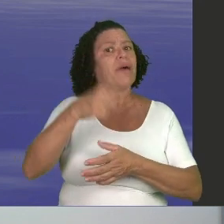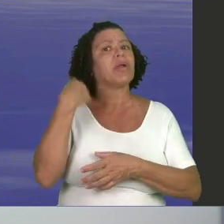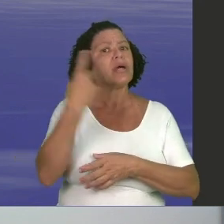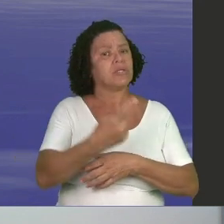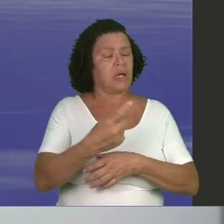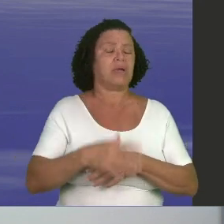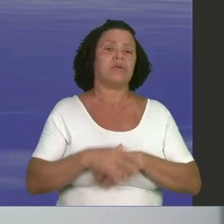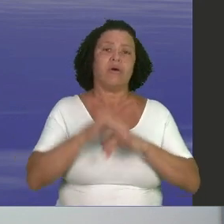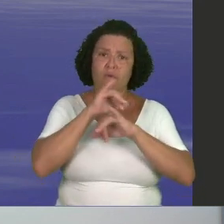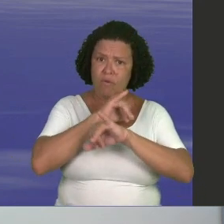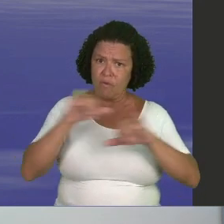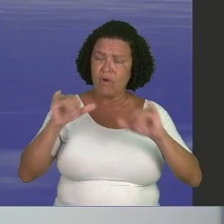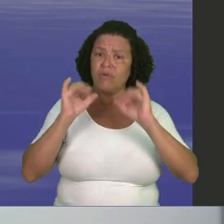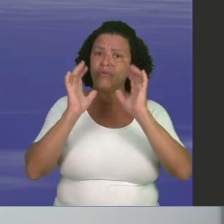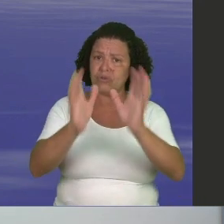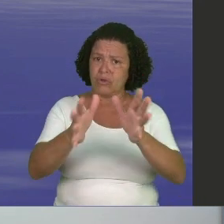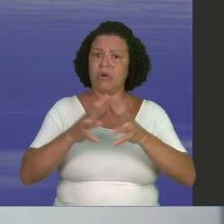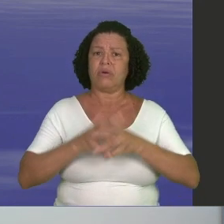nós.